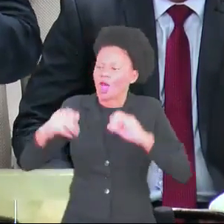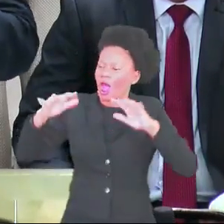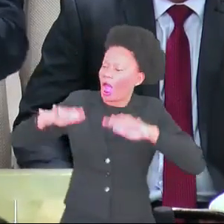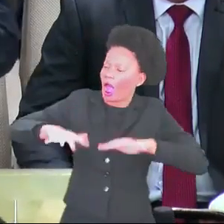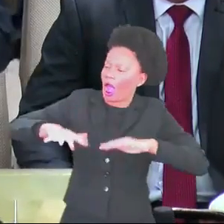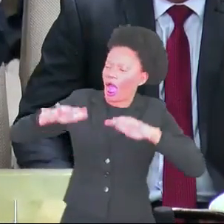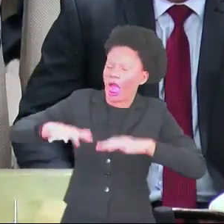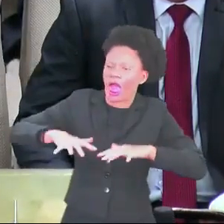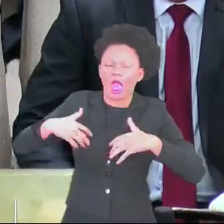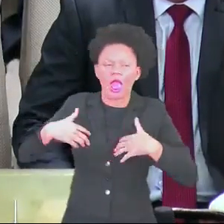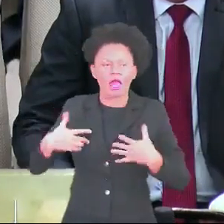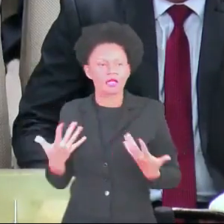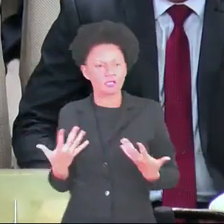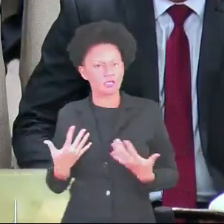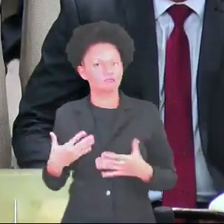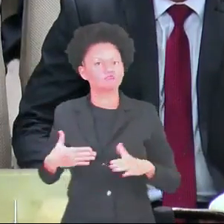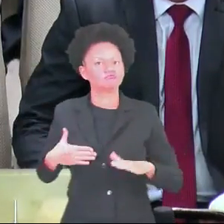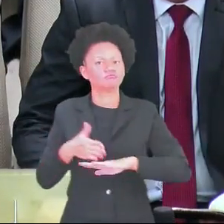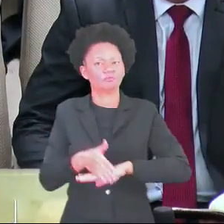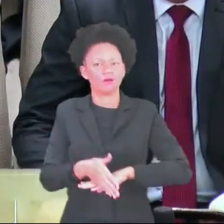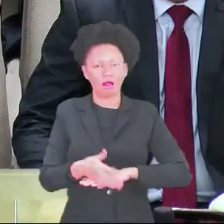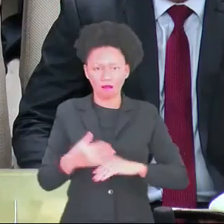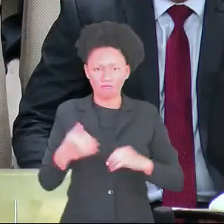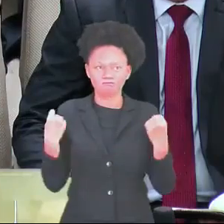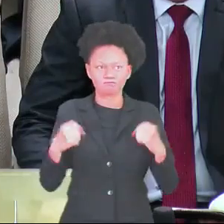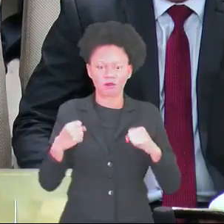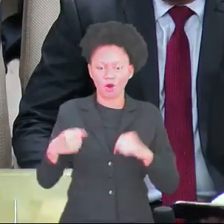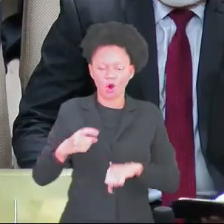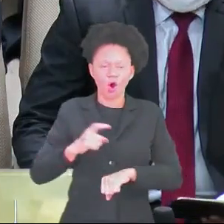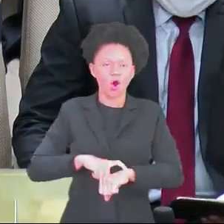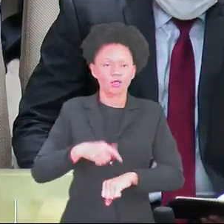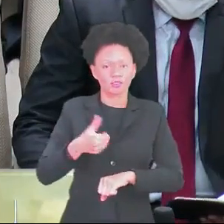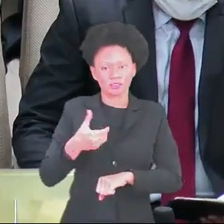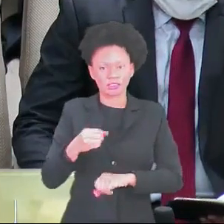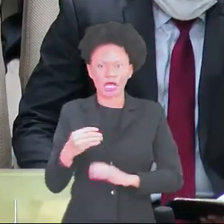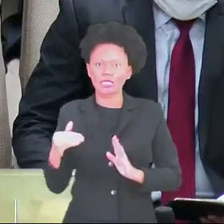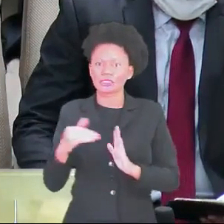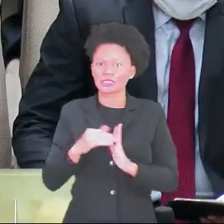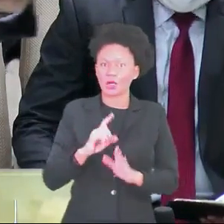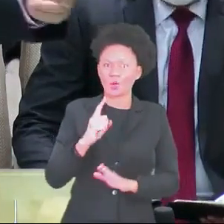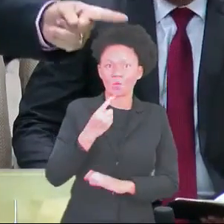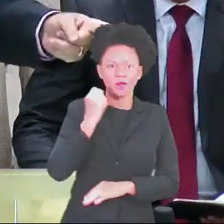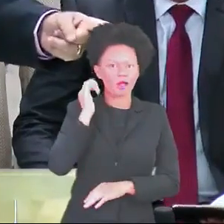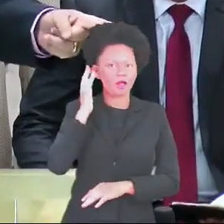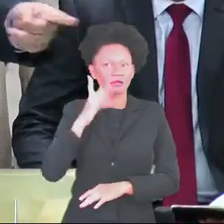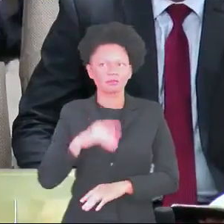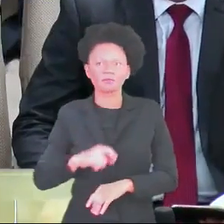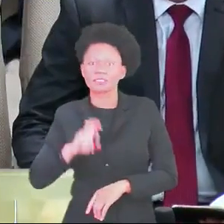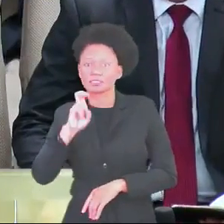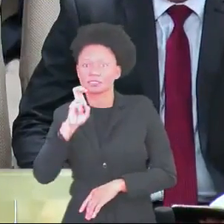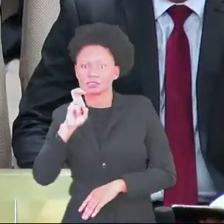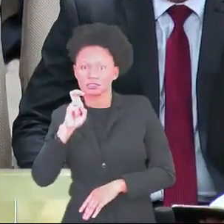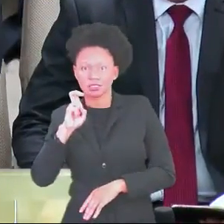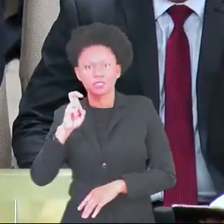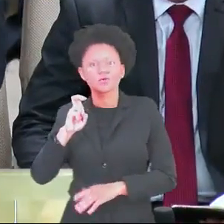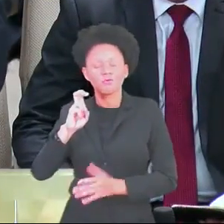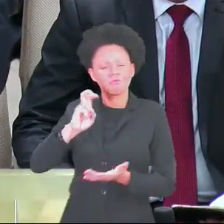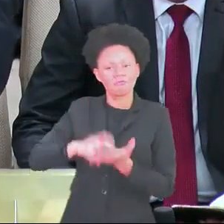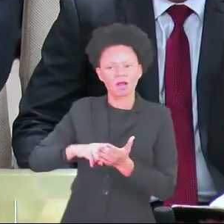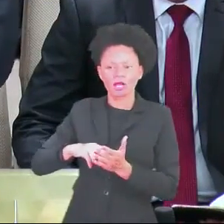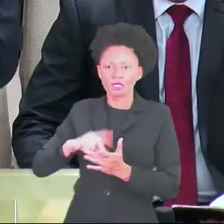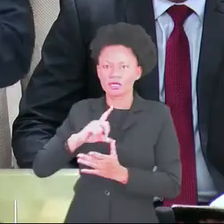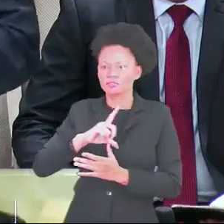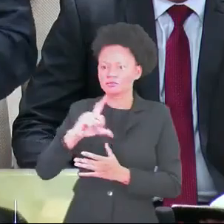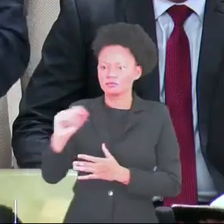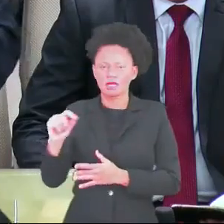Essa ação. Tem gente que entra na academia às 10 da noite e sai às 1 da manhã, tem gente que entra às 5 da manhã e sai às 7, né?